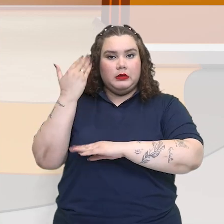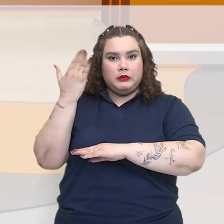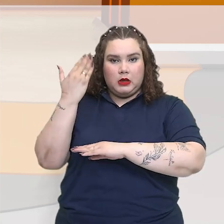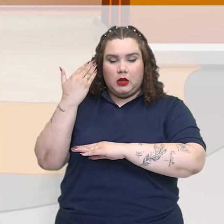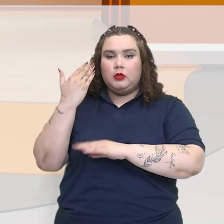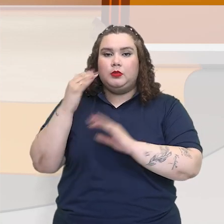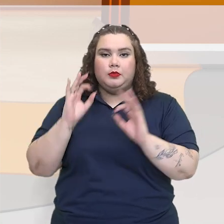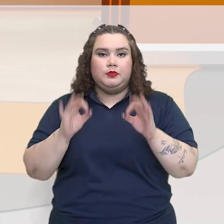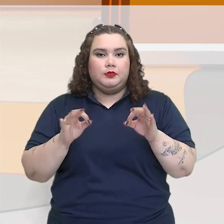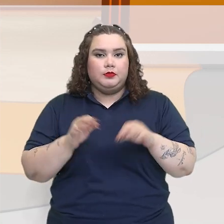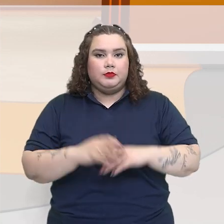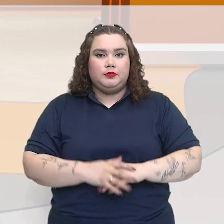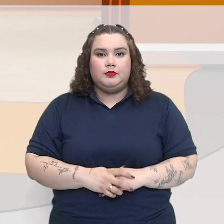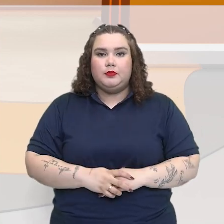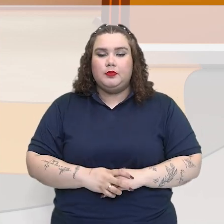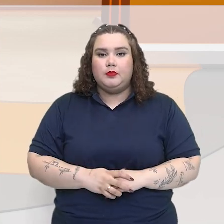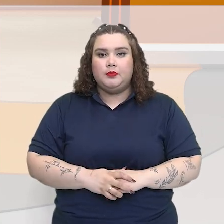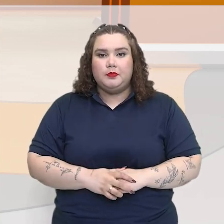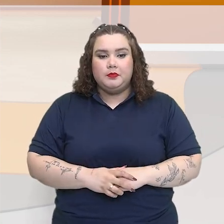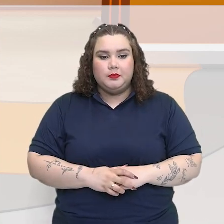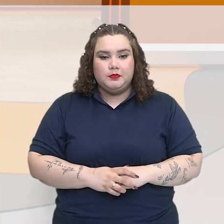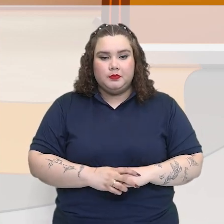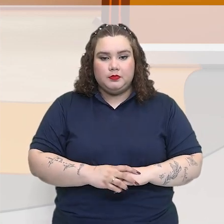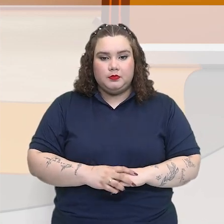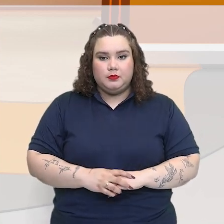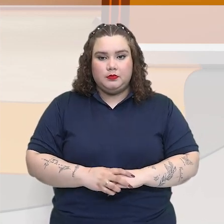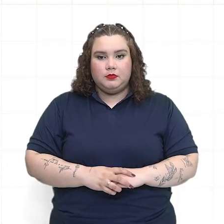ou Antiguidade Clássica. Vamos ao texto.